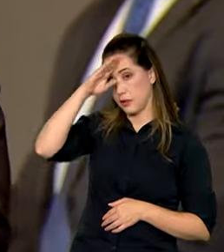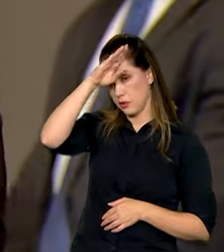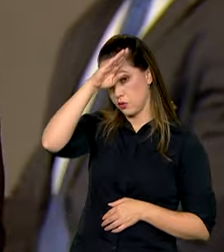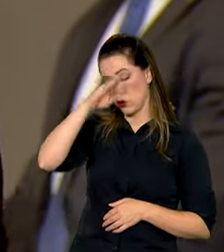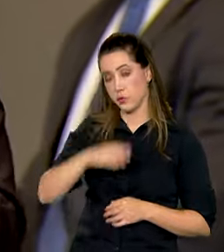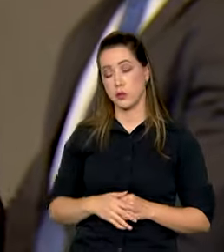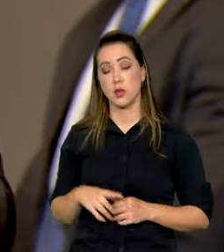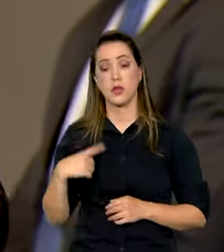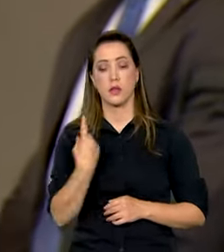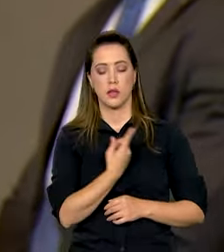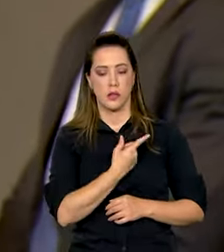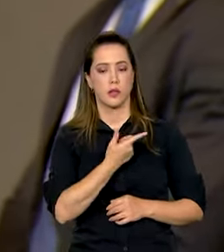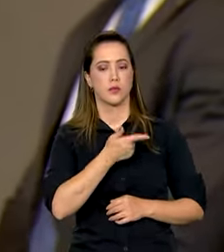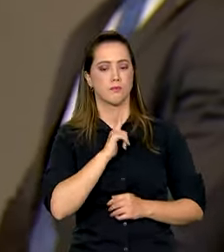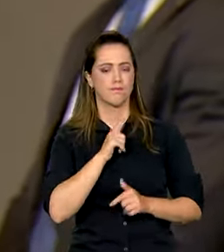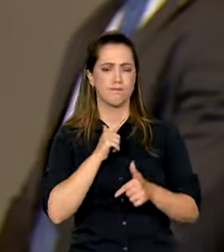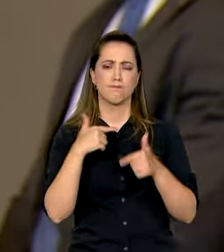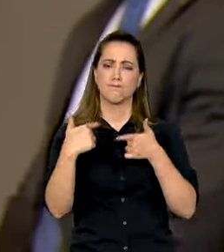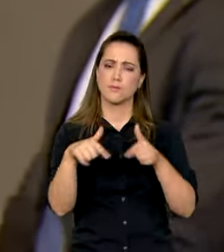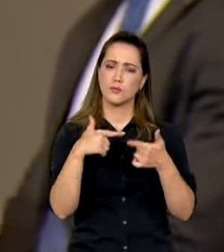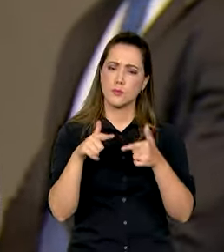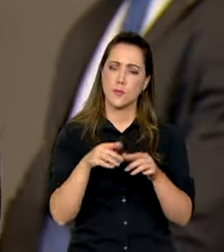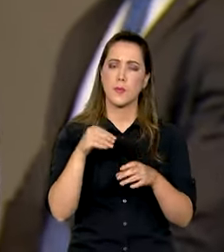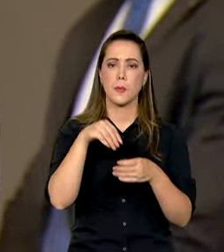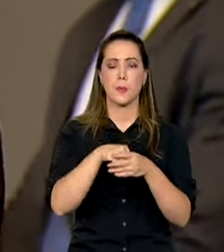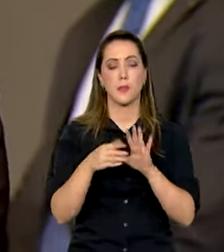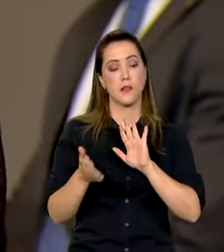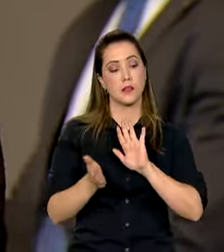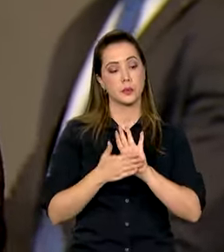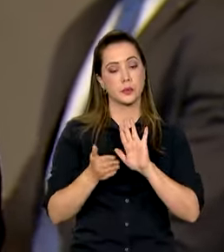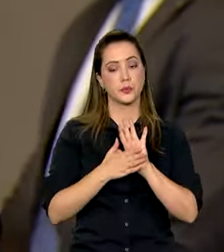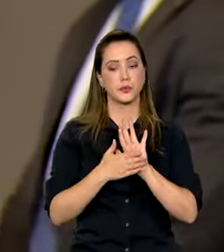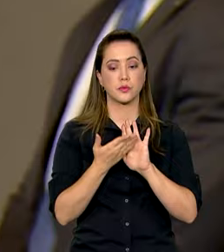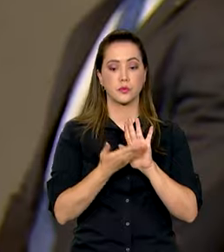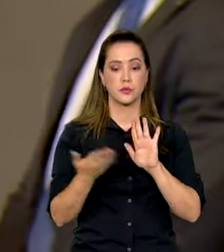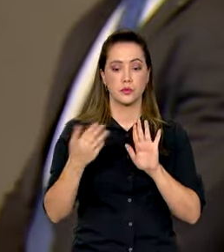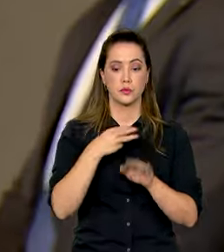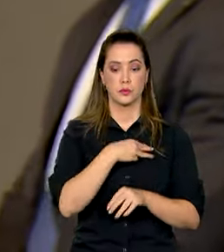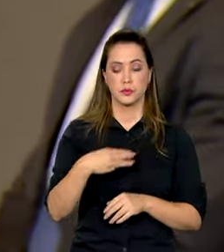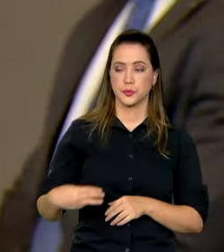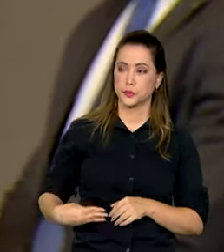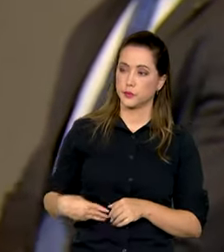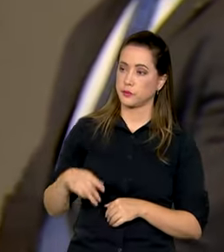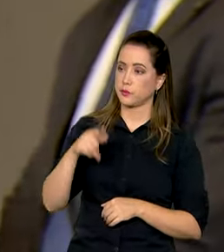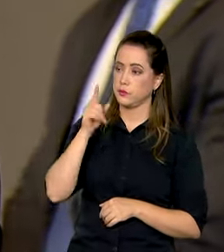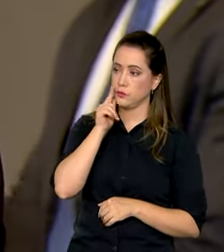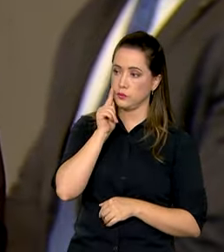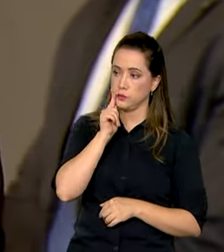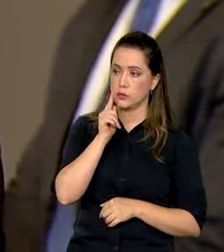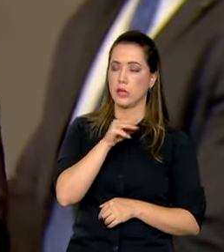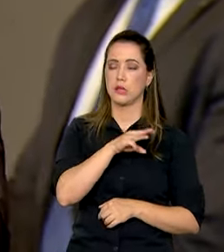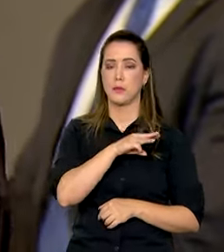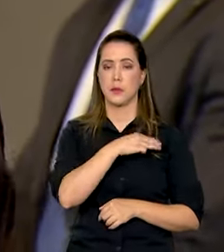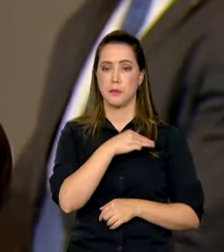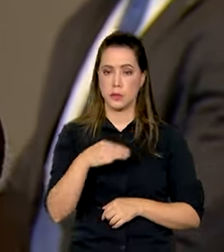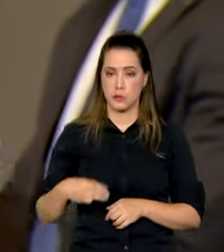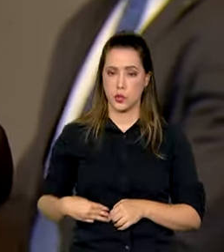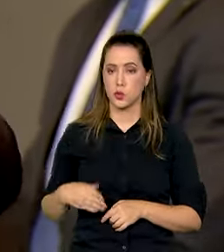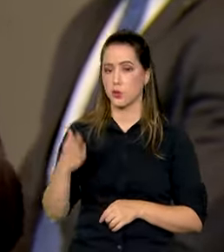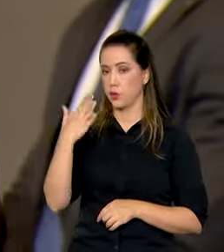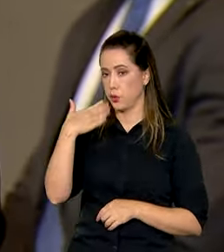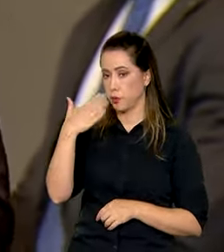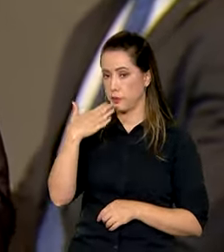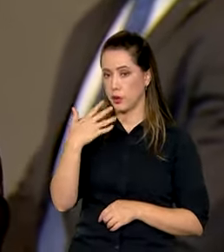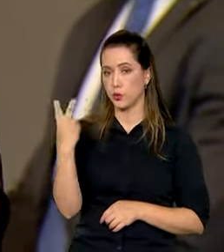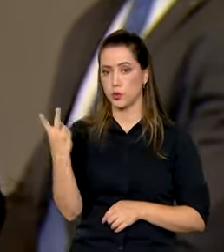que a gente tem muito trabalho pela frente dentro dessa agenda aqui proposta pela ministra Anísia e pelo ministro Paulo Pimenta, porque esse é um dos